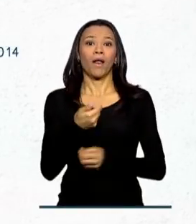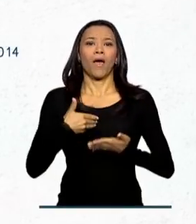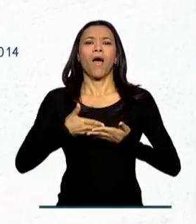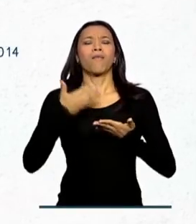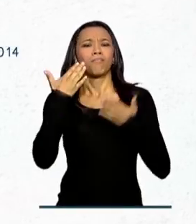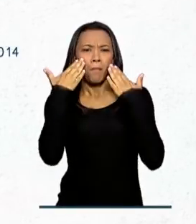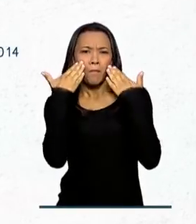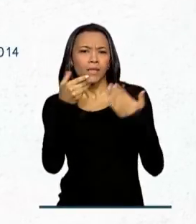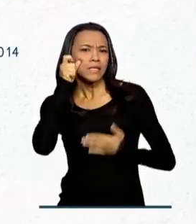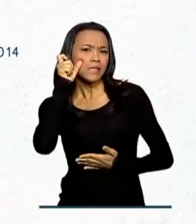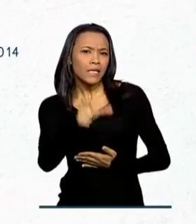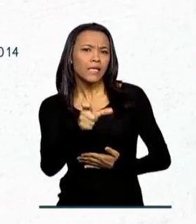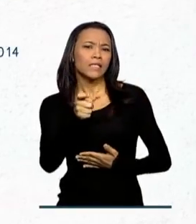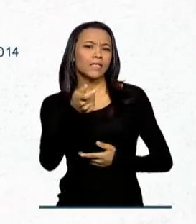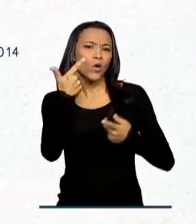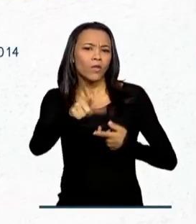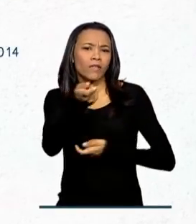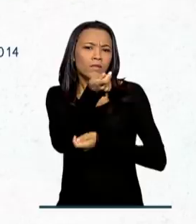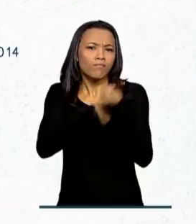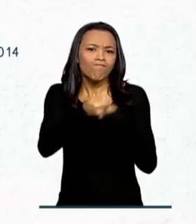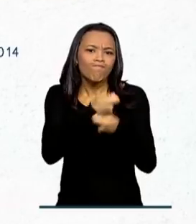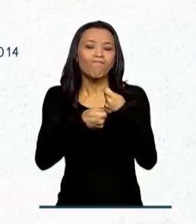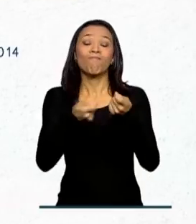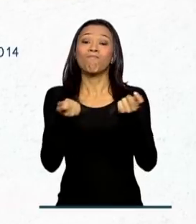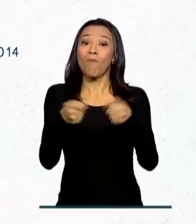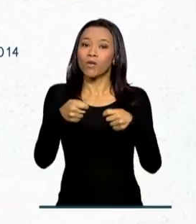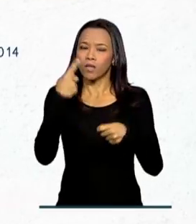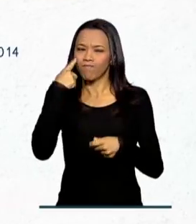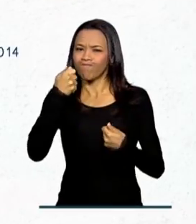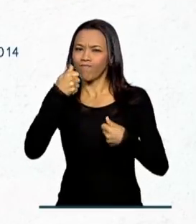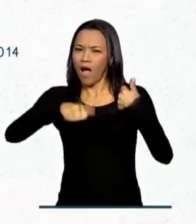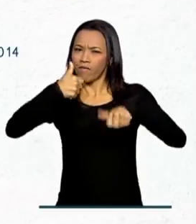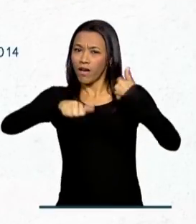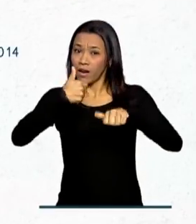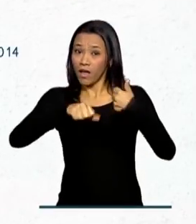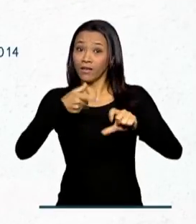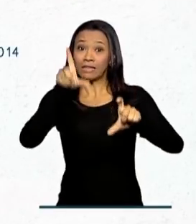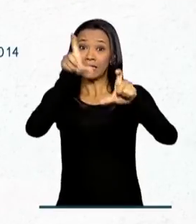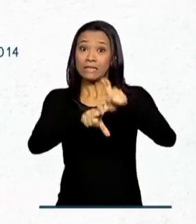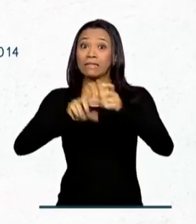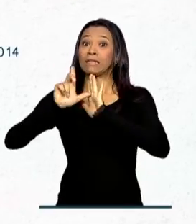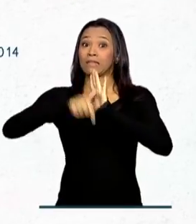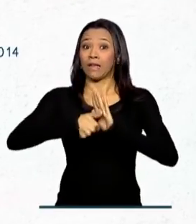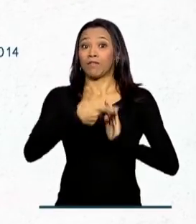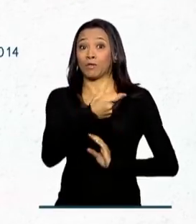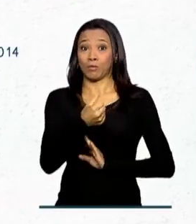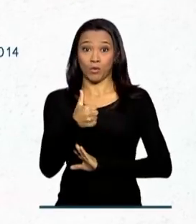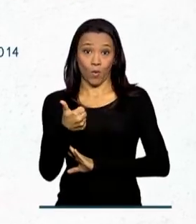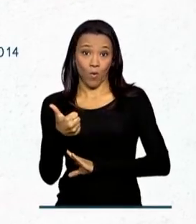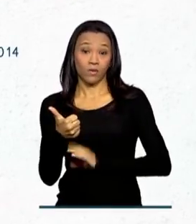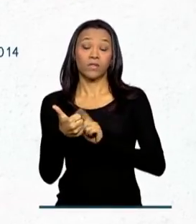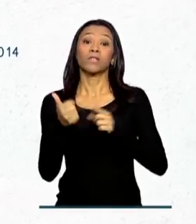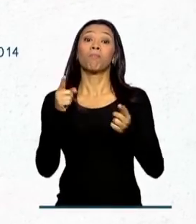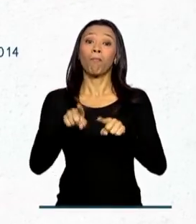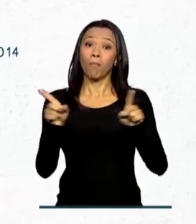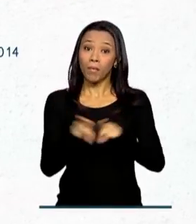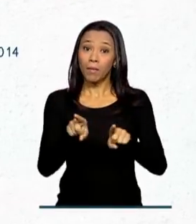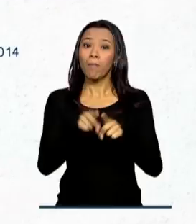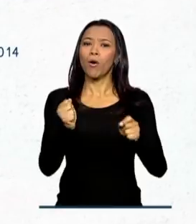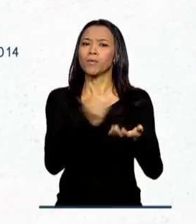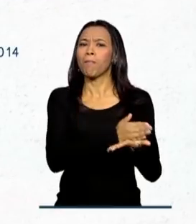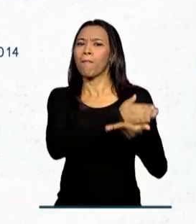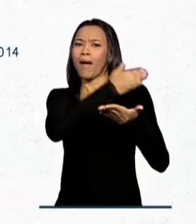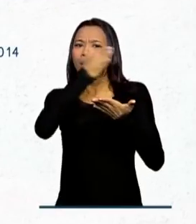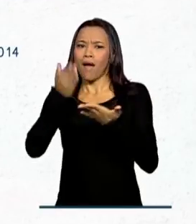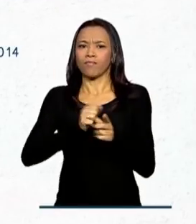apresentar interesse na renegociação. Podem ser reavaliadas as dívidas em atraso em 2011, podendo prorrogar as parcelas